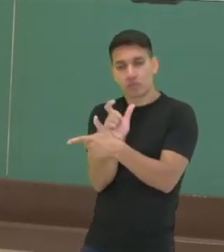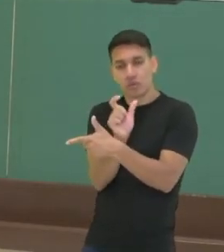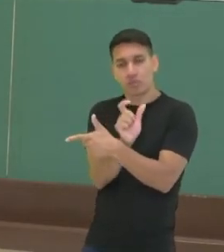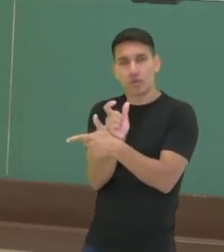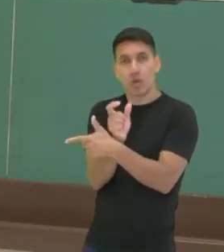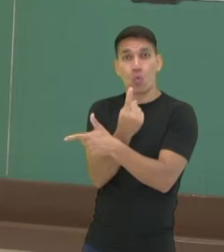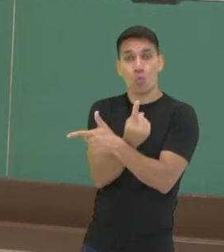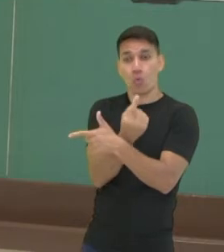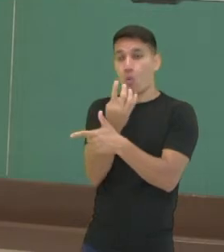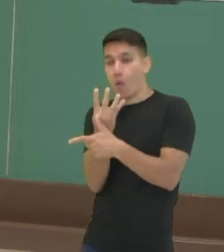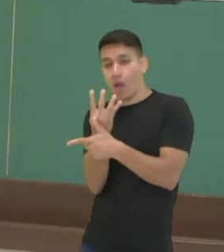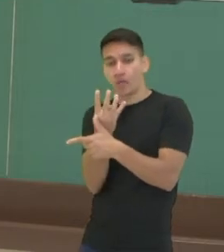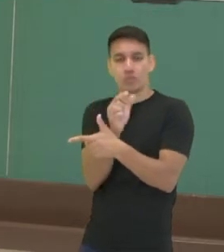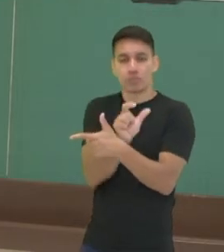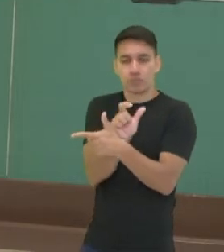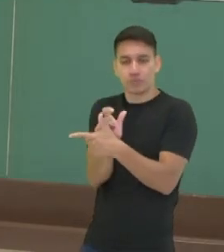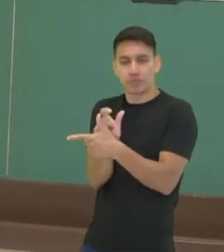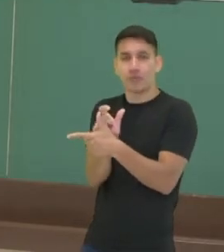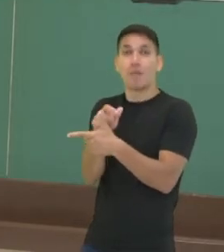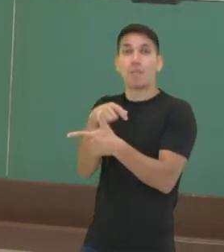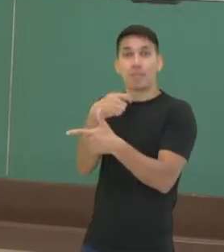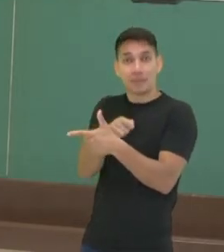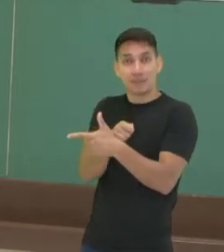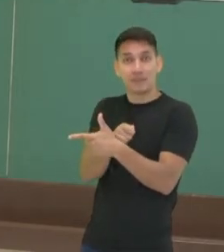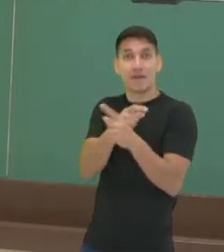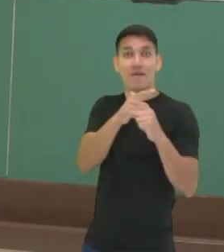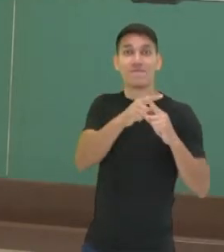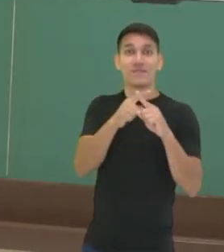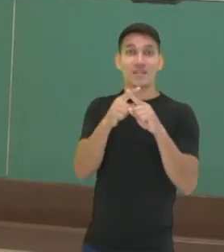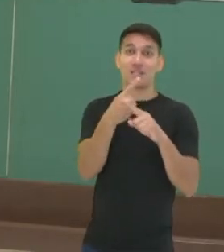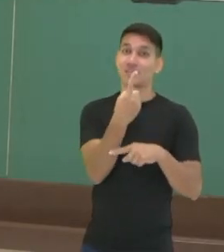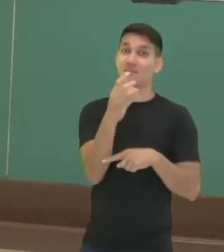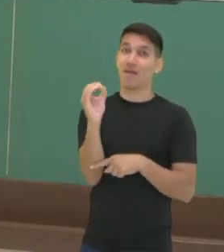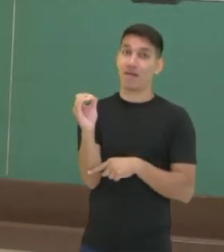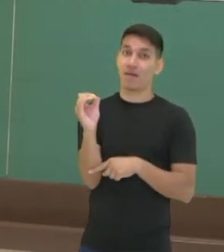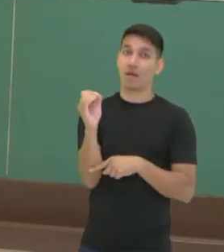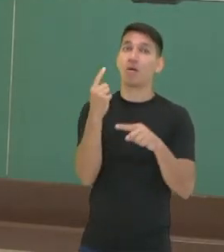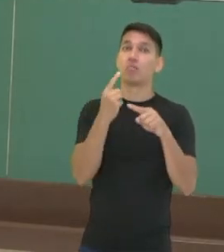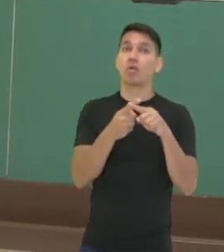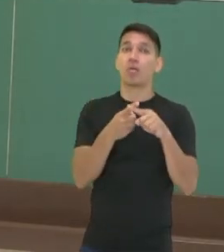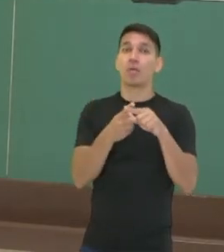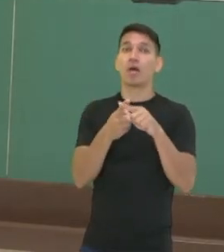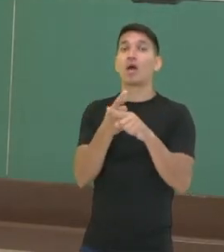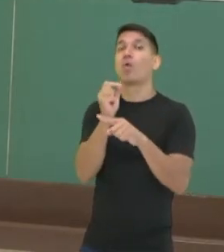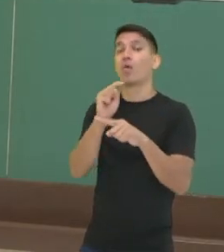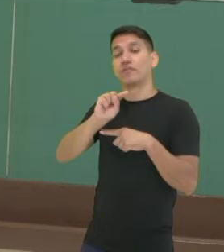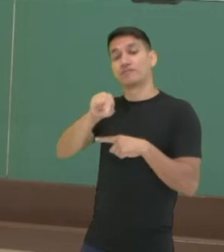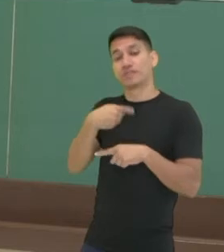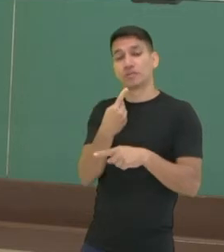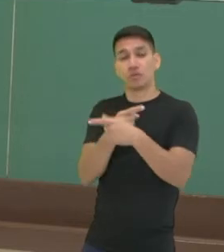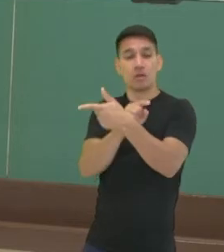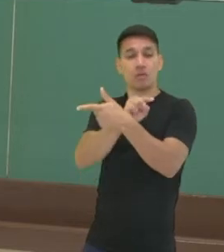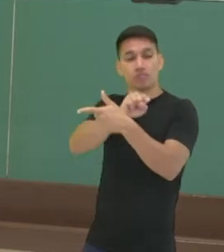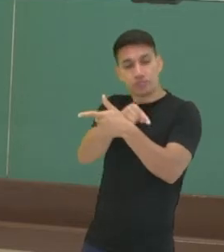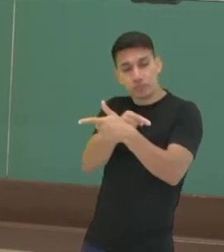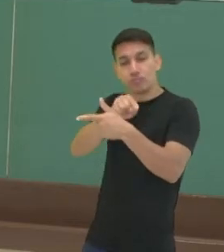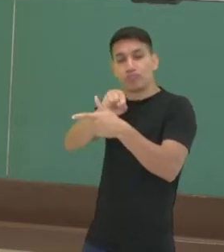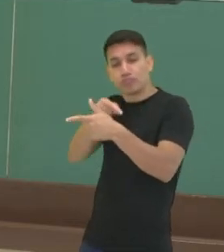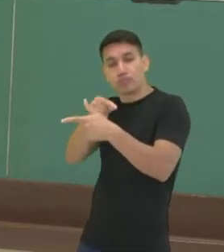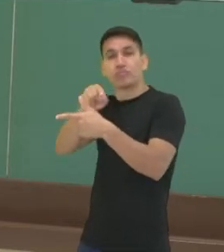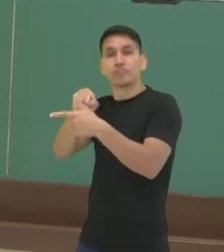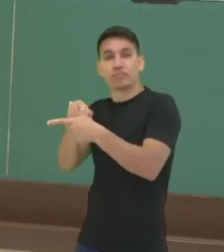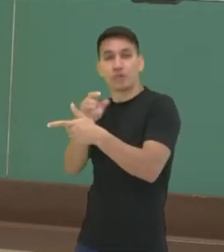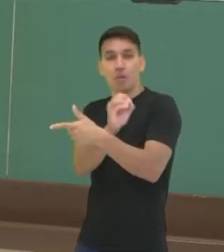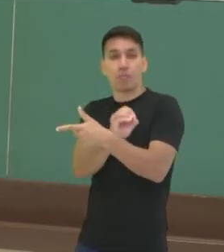Então, eu vou ter que multiplicar por 100 para poder eliminar. Porque eu vou deslocar a vírgula duas vezes, tá? Então, aí, vamos